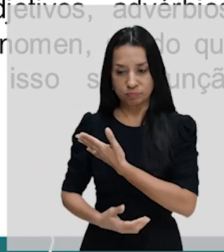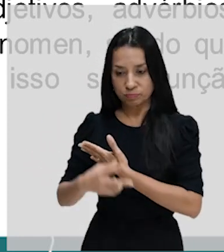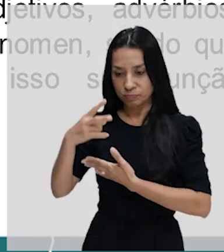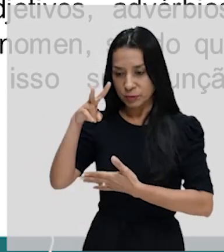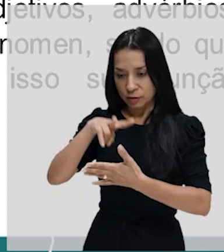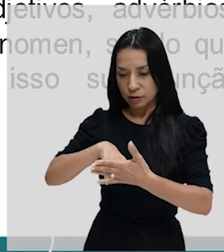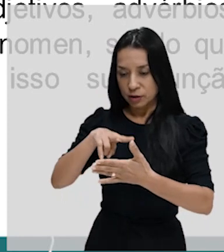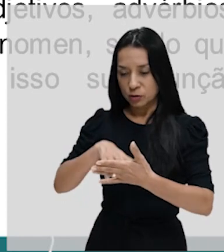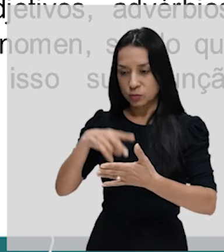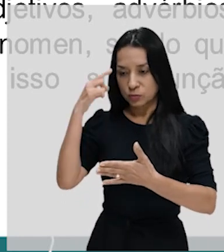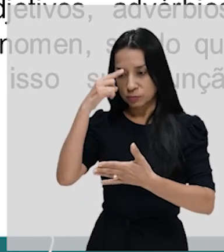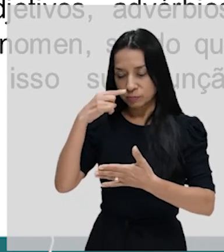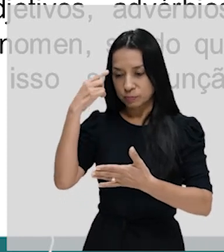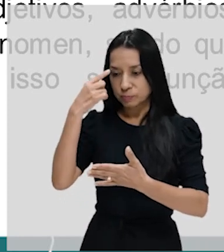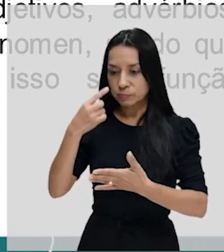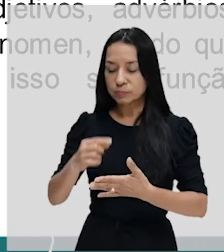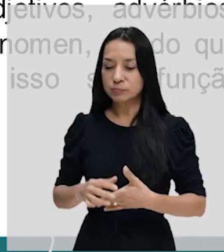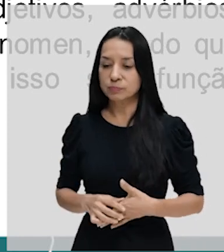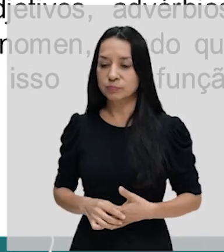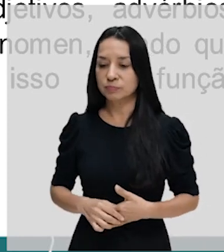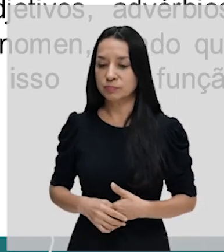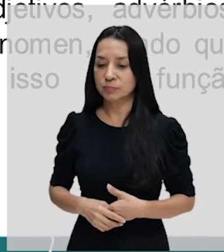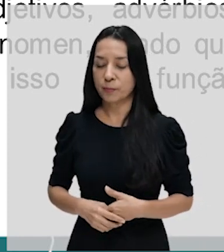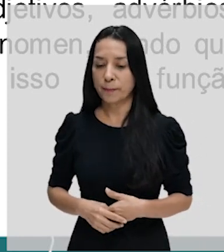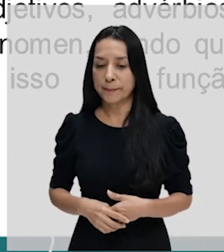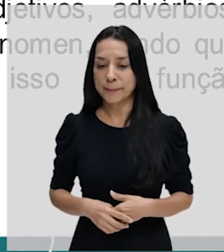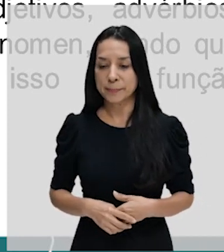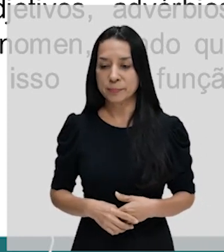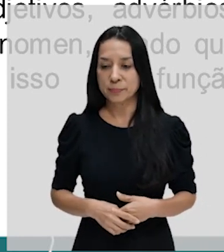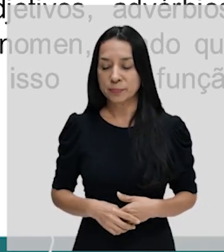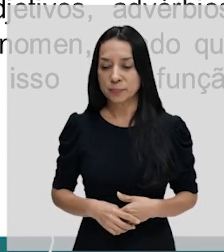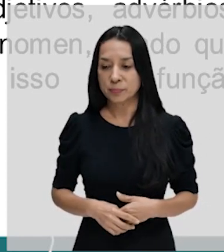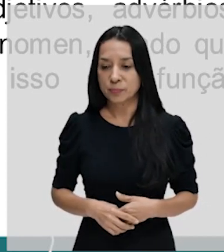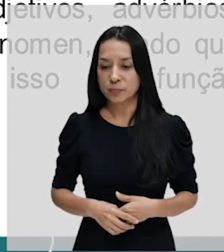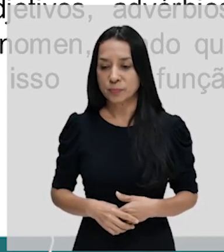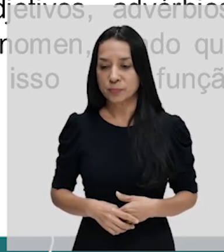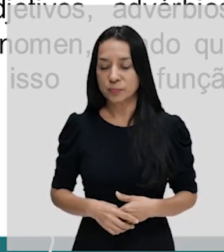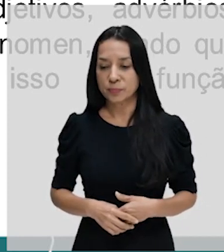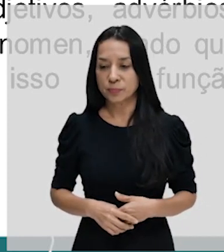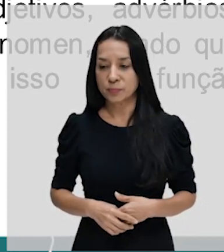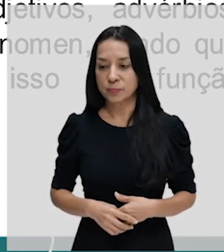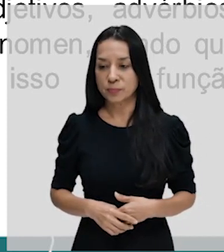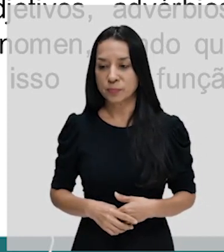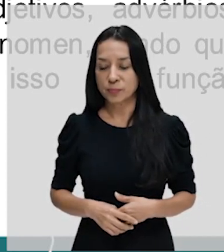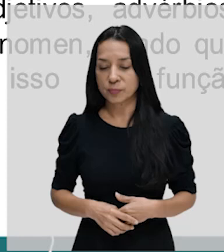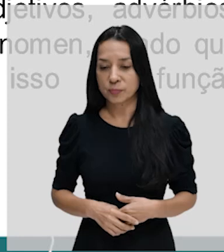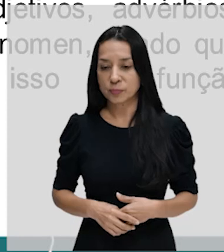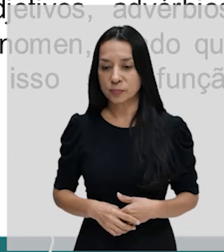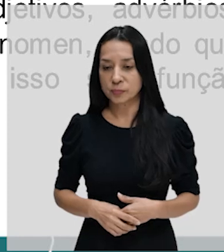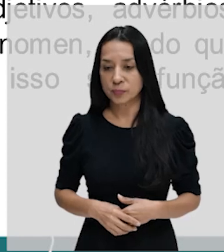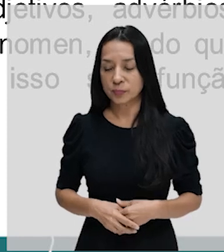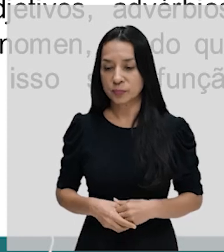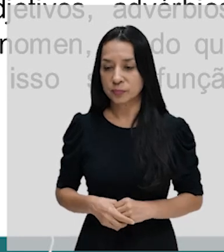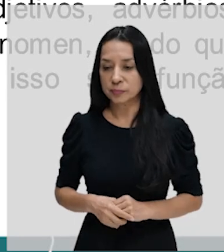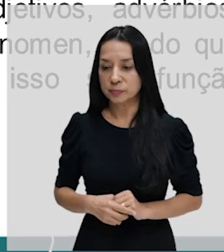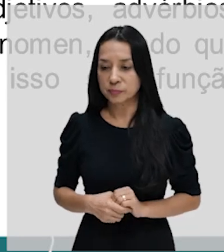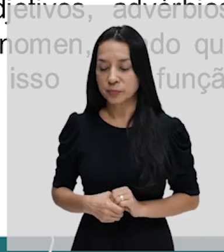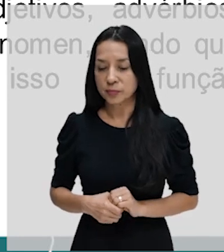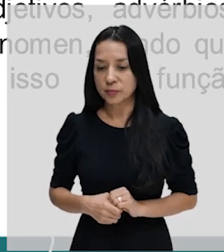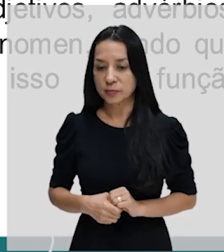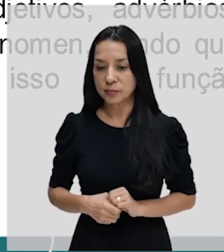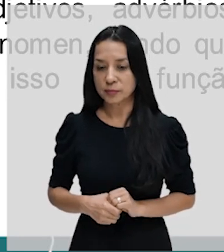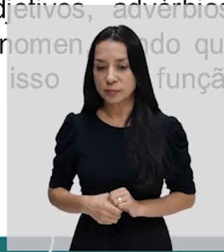los adjetivos, adverbios, numerales, etc. El nombre